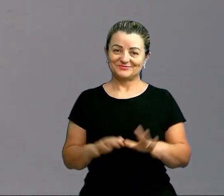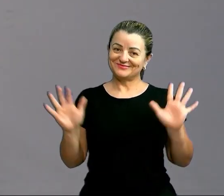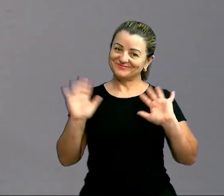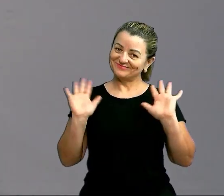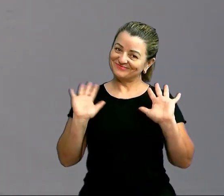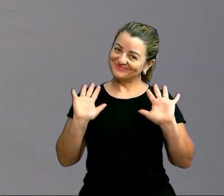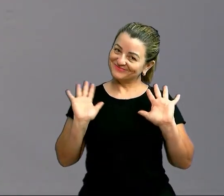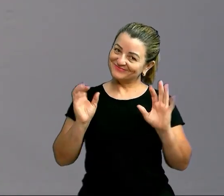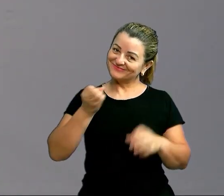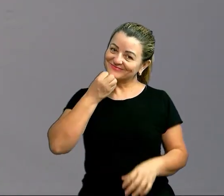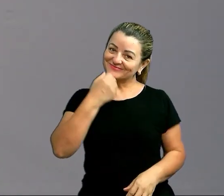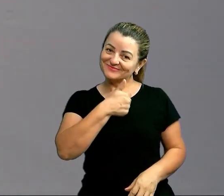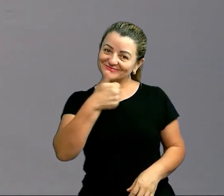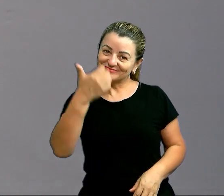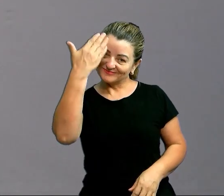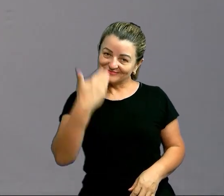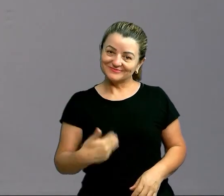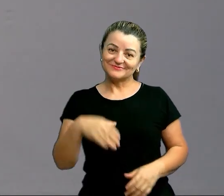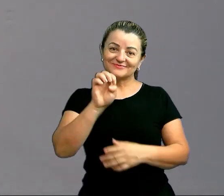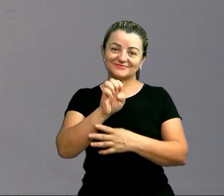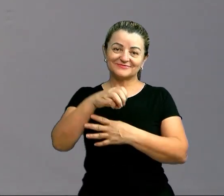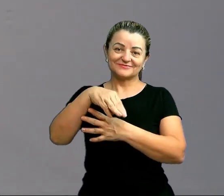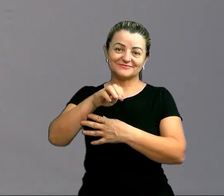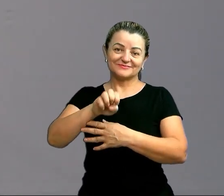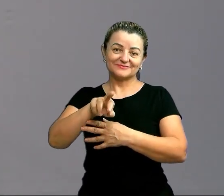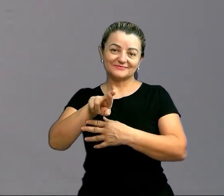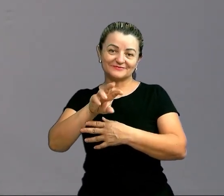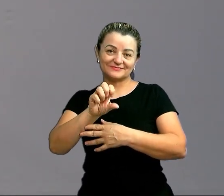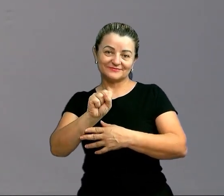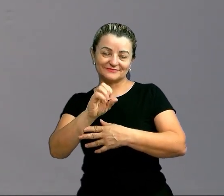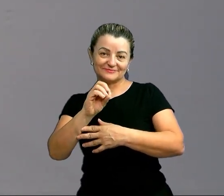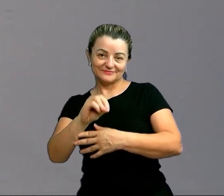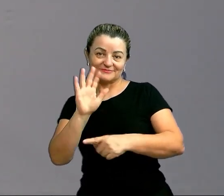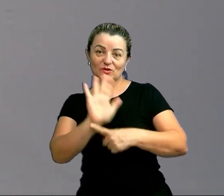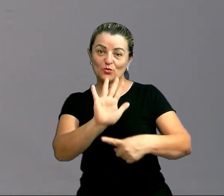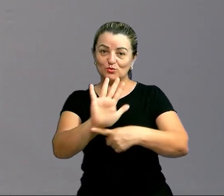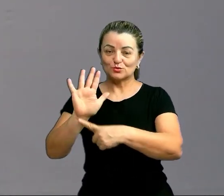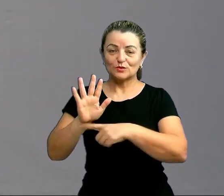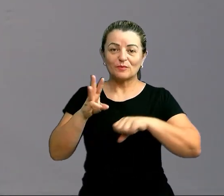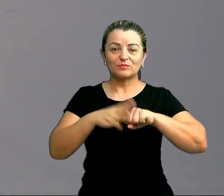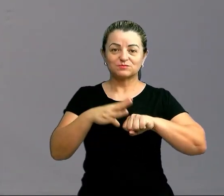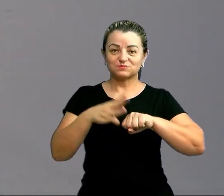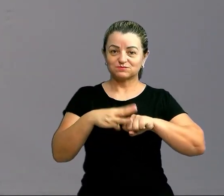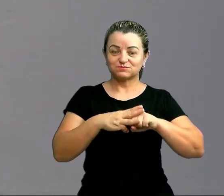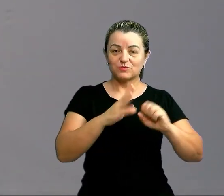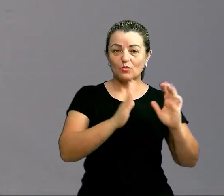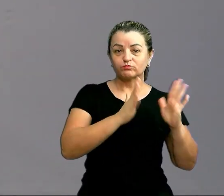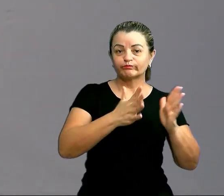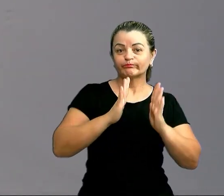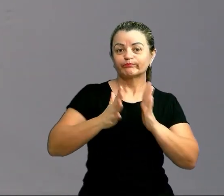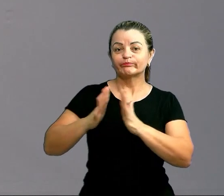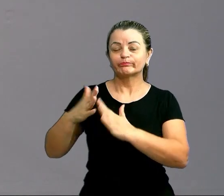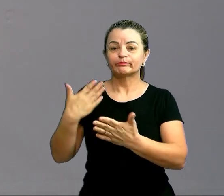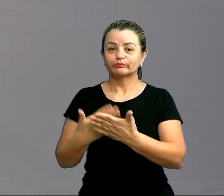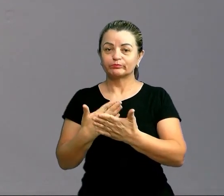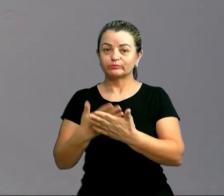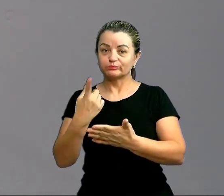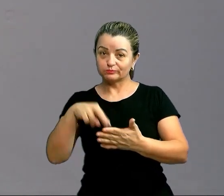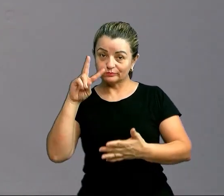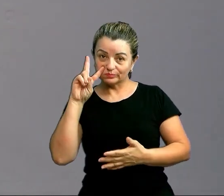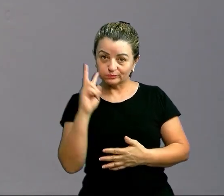Olá, olá, olá, tudo bem? Professor Emerson aqui na área para te ajudar em matemática. Como é que você está? Tudo bem? É uma sequência de aulas que visa a tua